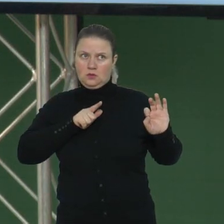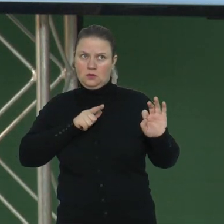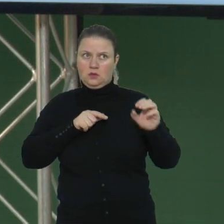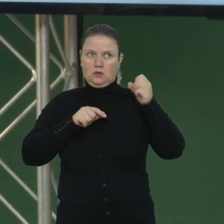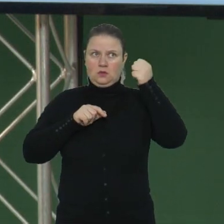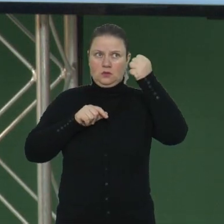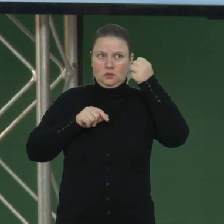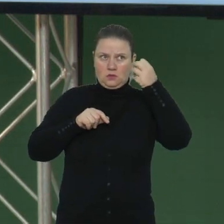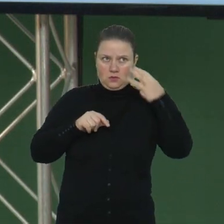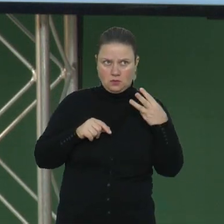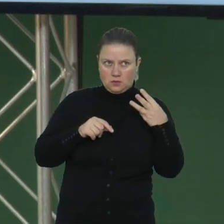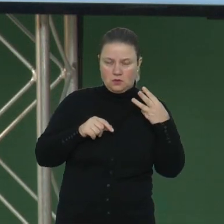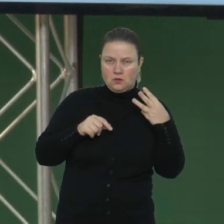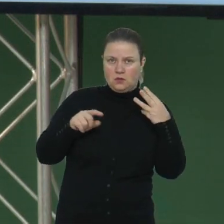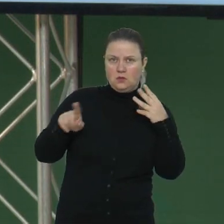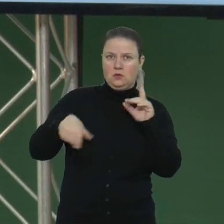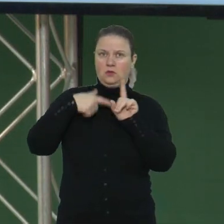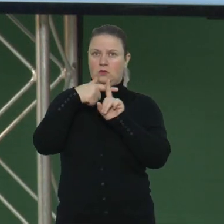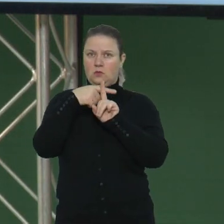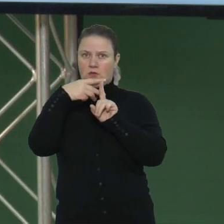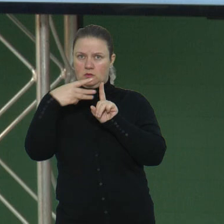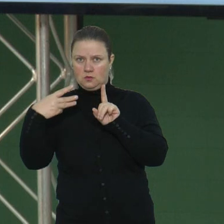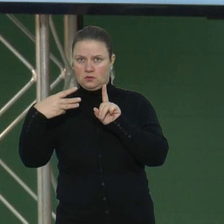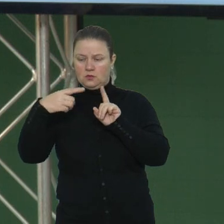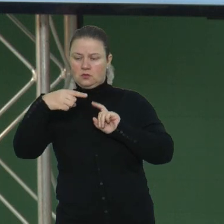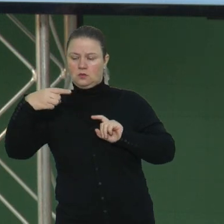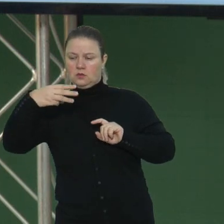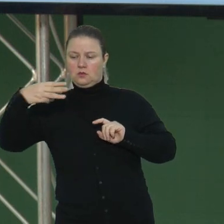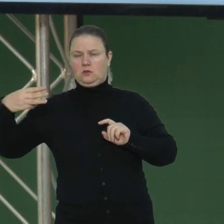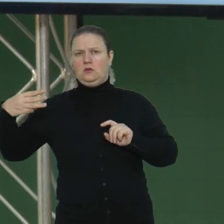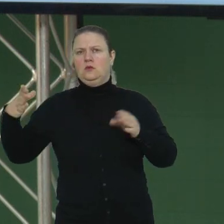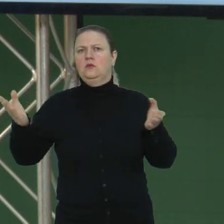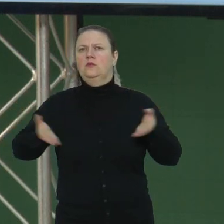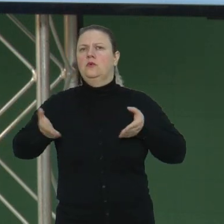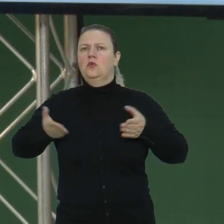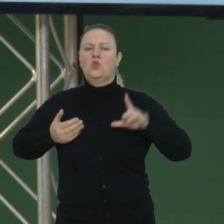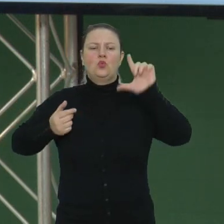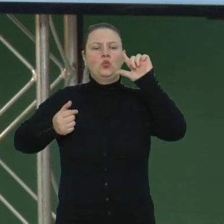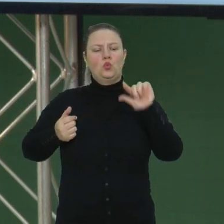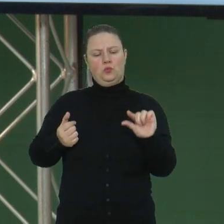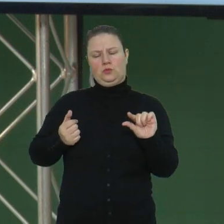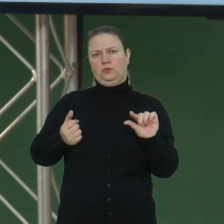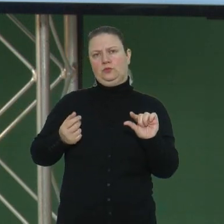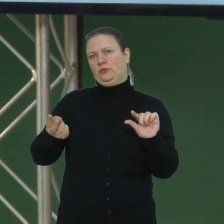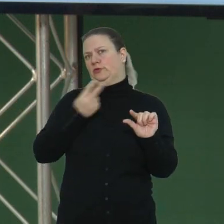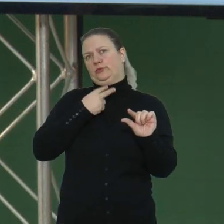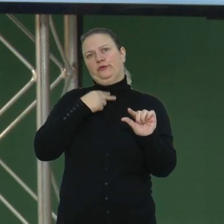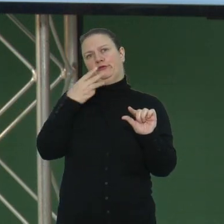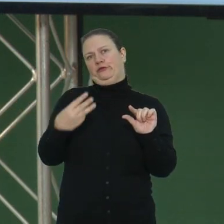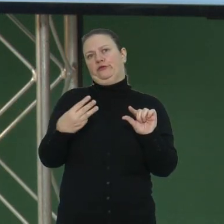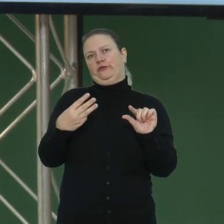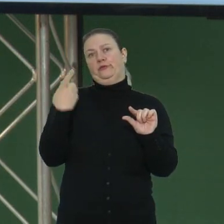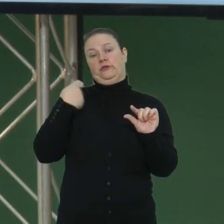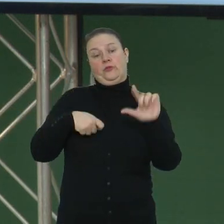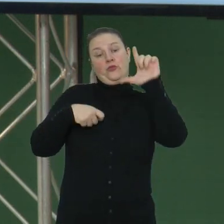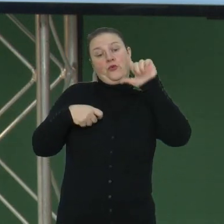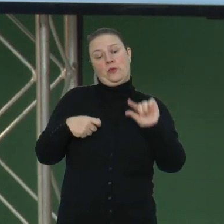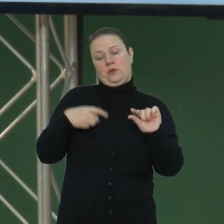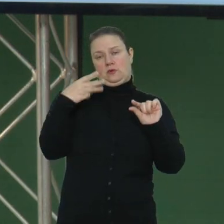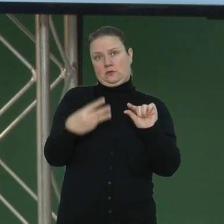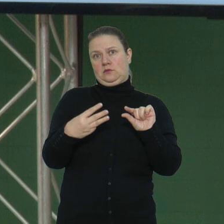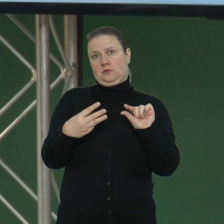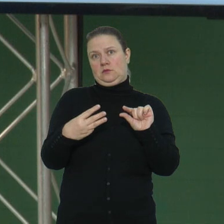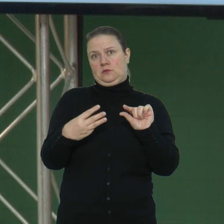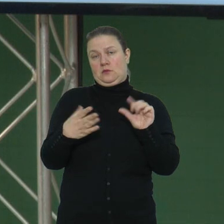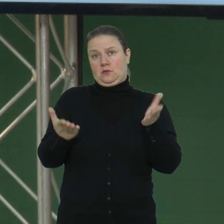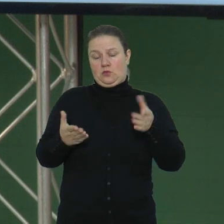menos 3, certo? Ele pergunta qual que é o menor, não pode ser o 3, apenas menor. Então, considerando